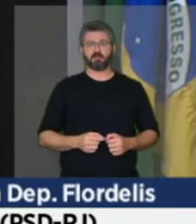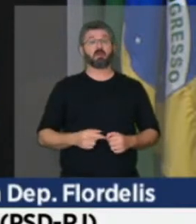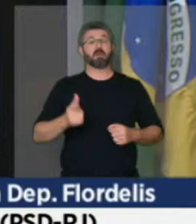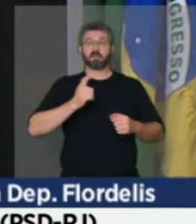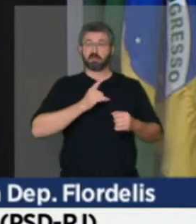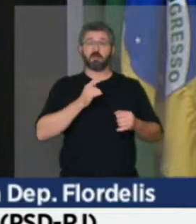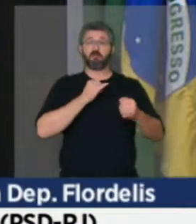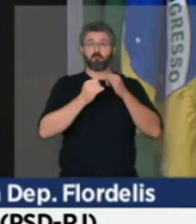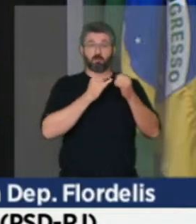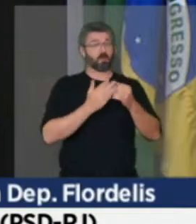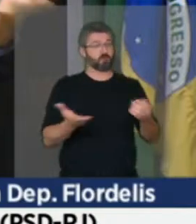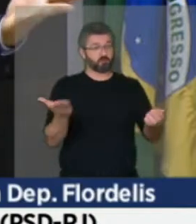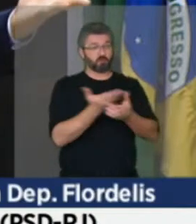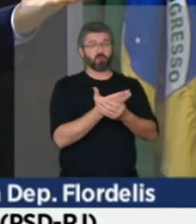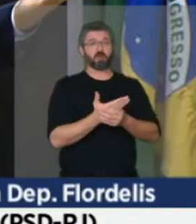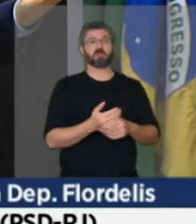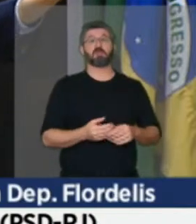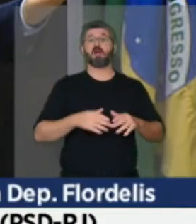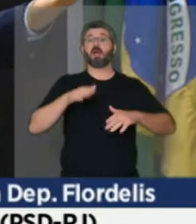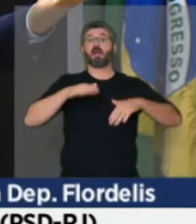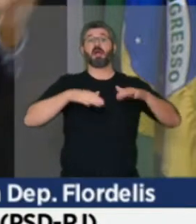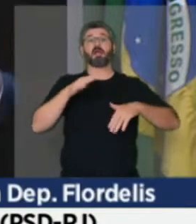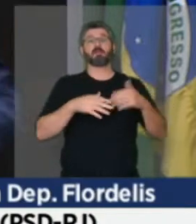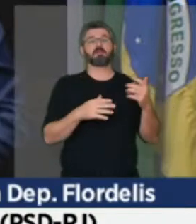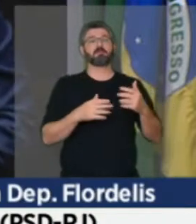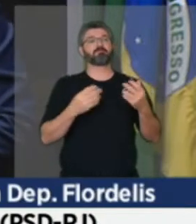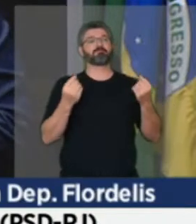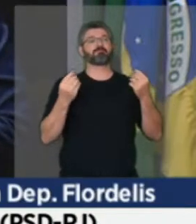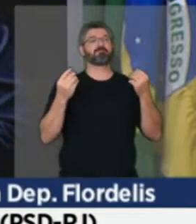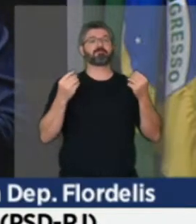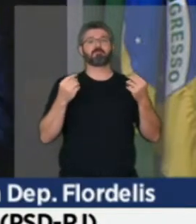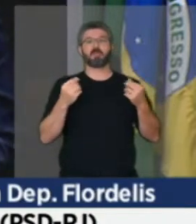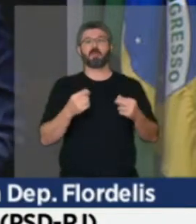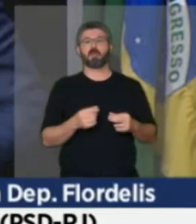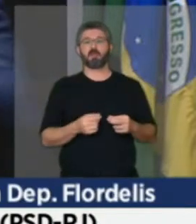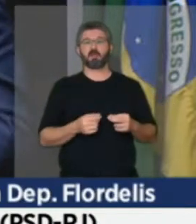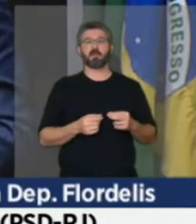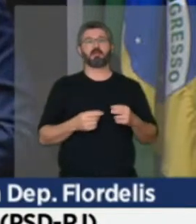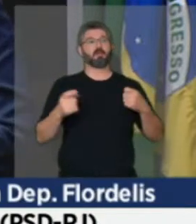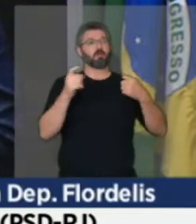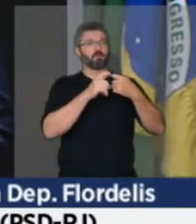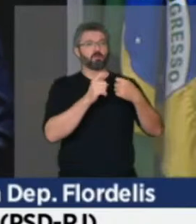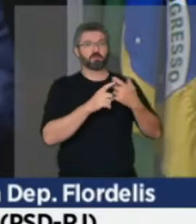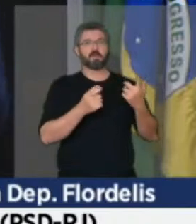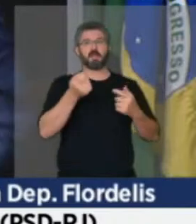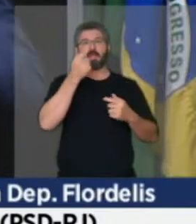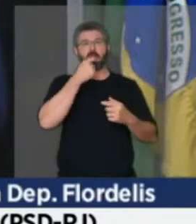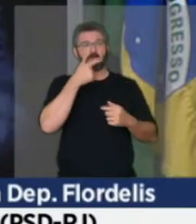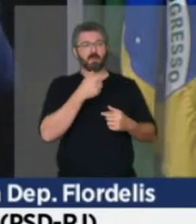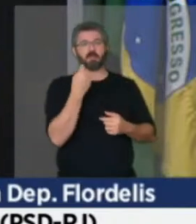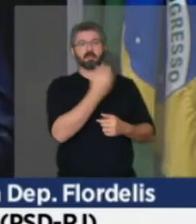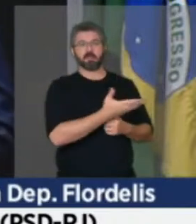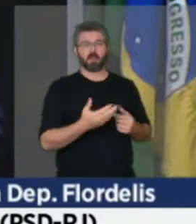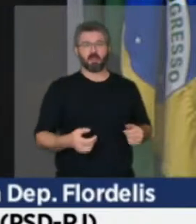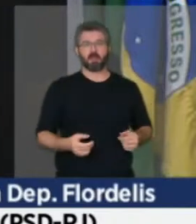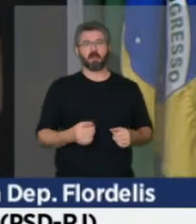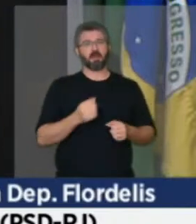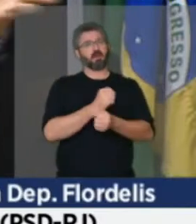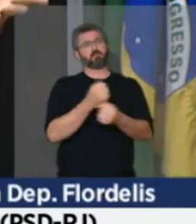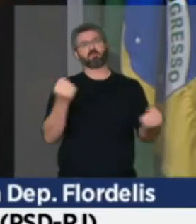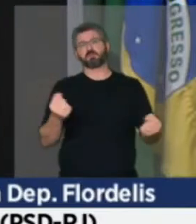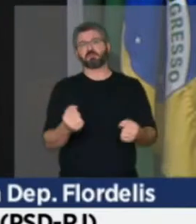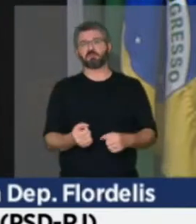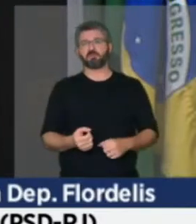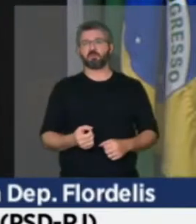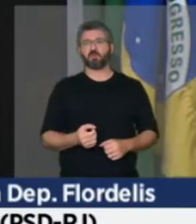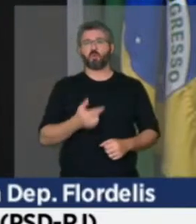informações do processo que muitas vezes as levam aos médicos e aos remédios. Não é possível que o homem